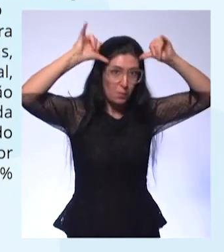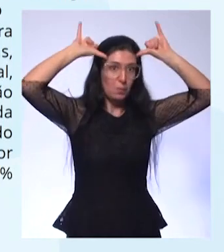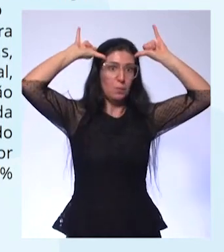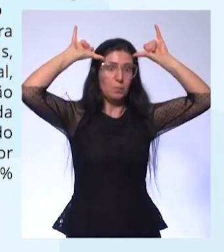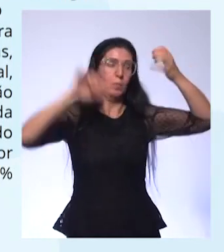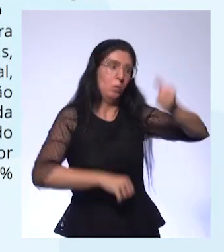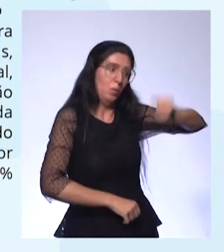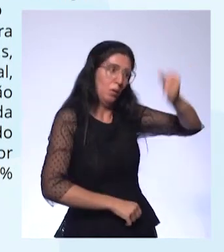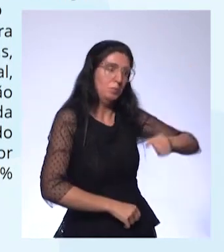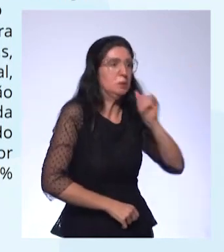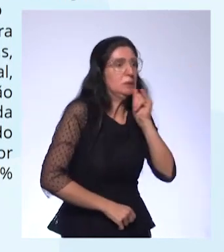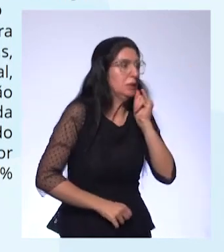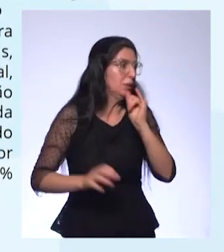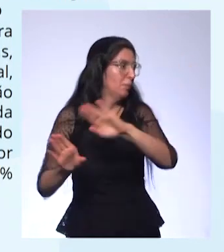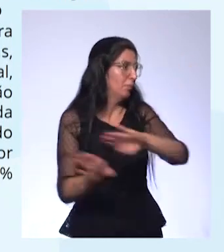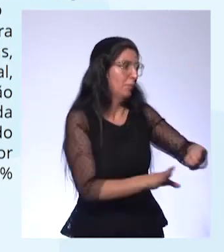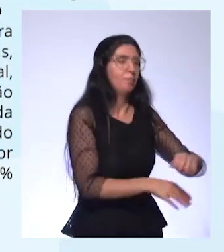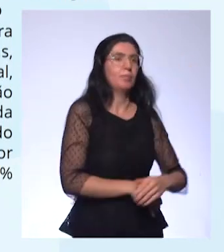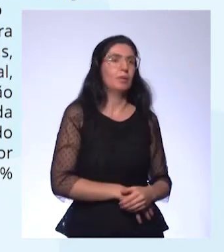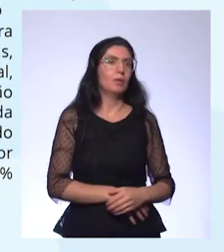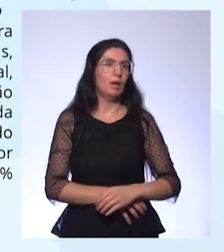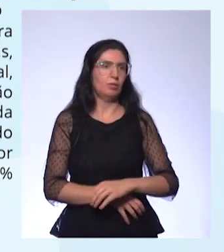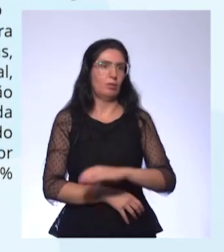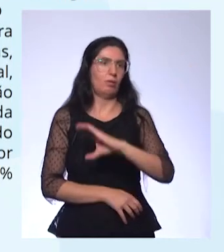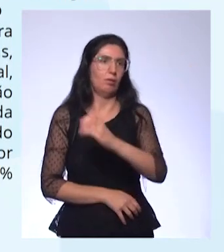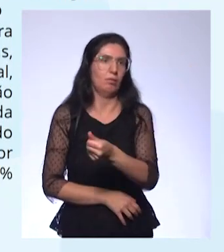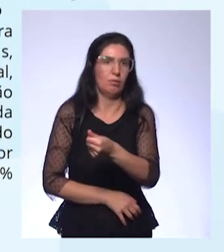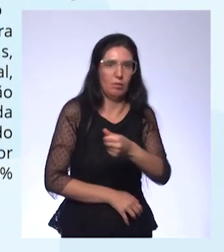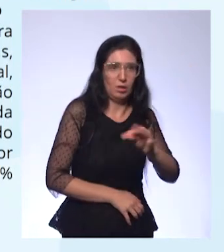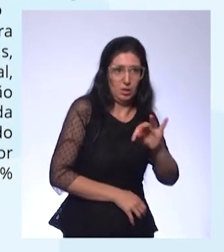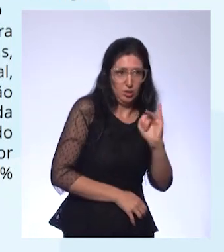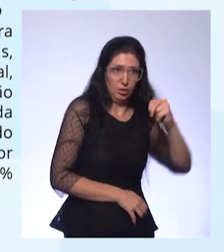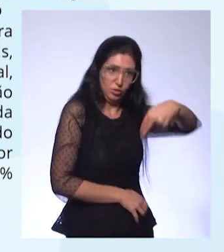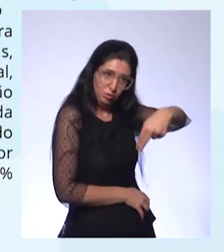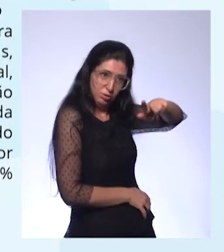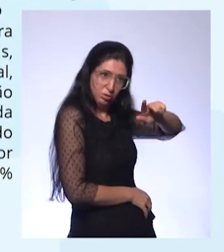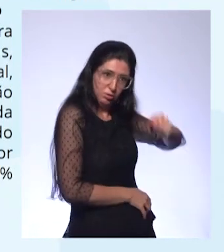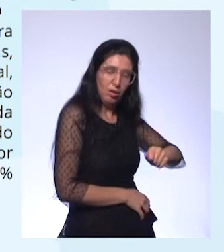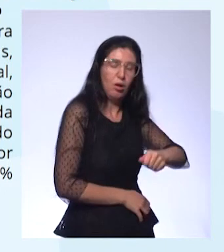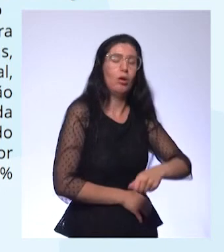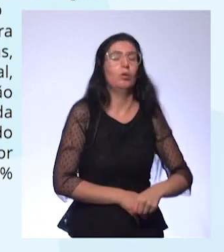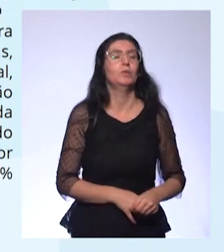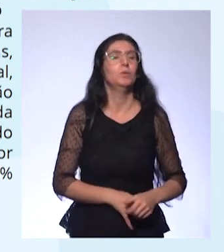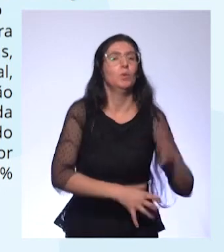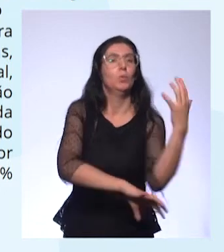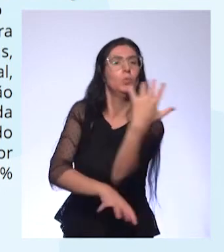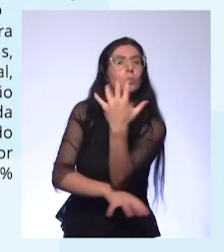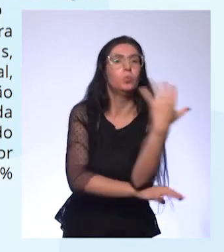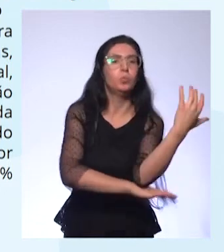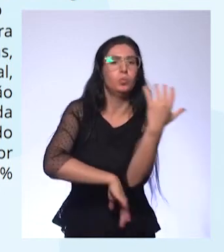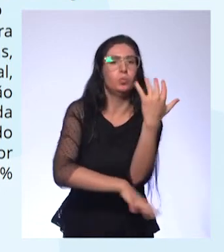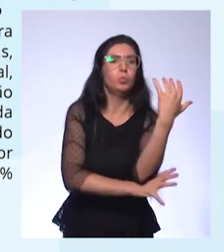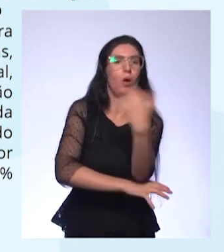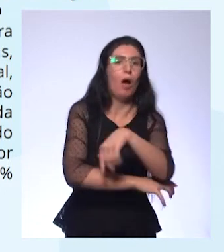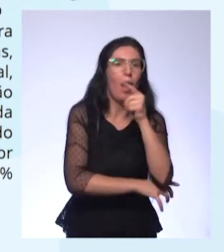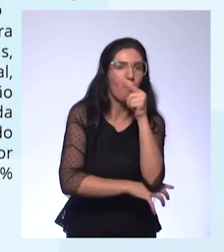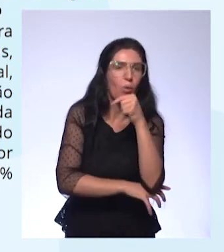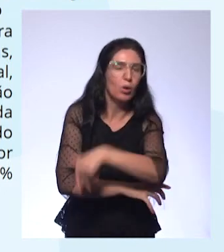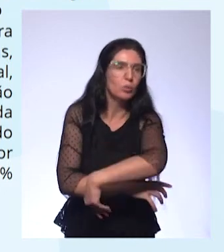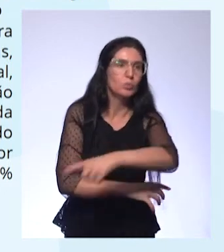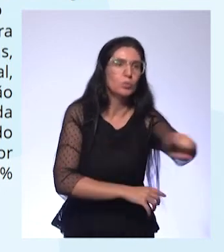né, mais de 840.000 quilômetros quadrados, ocupa 10% do território nacional, tem